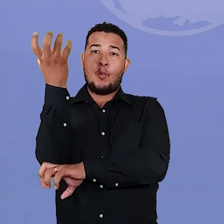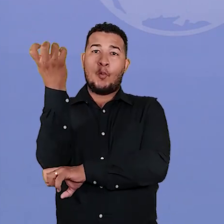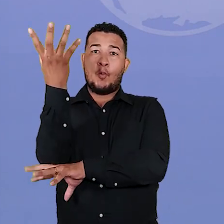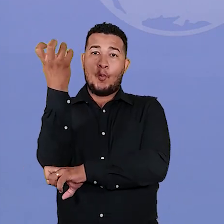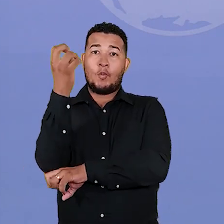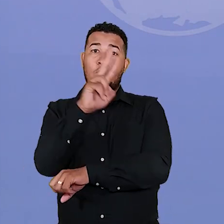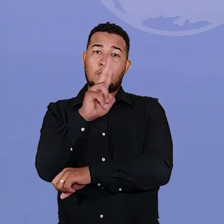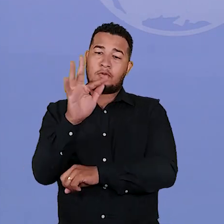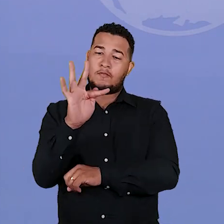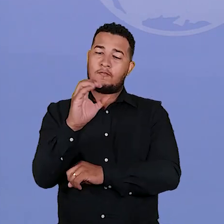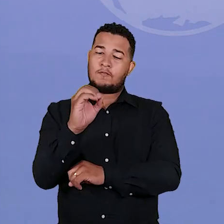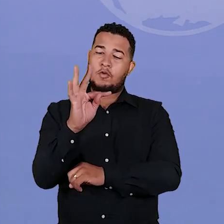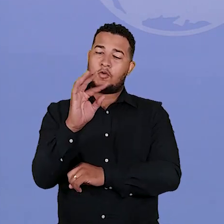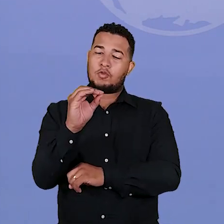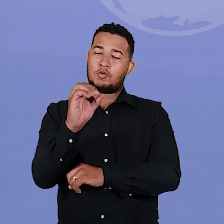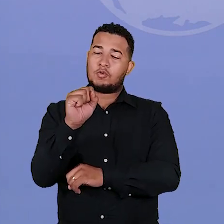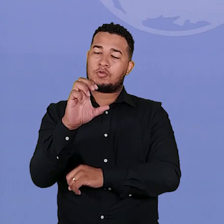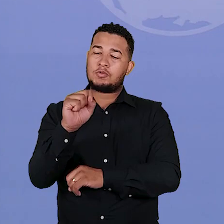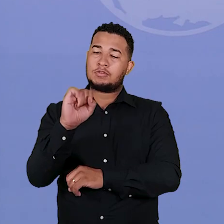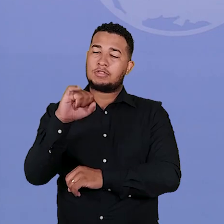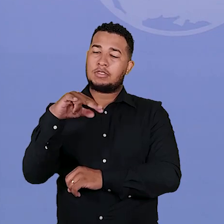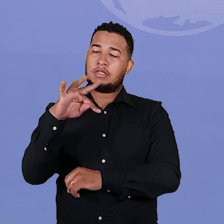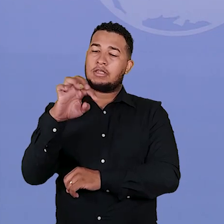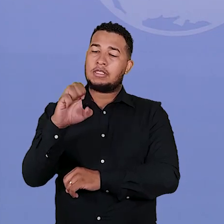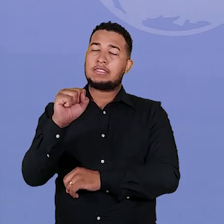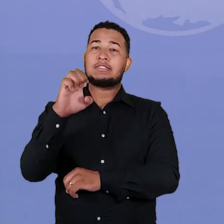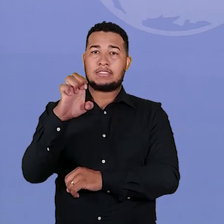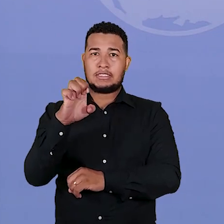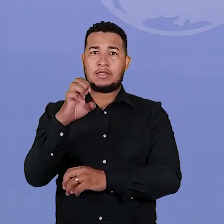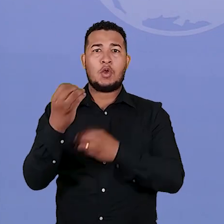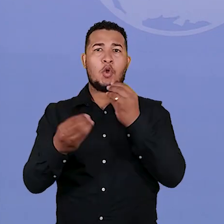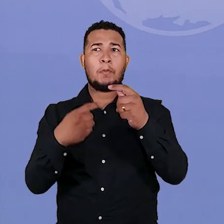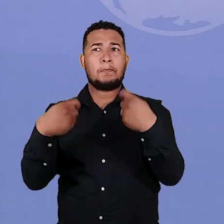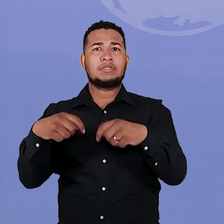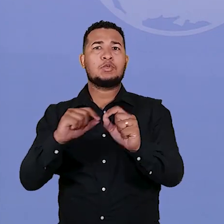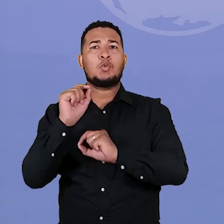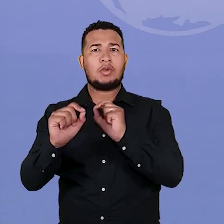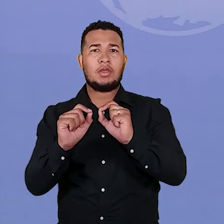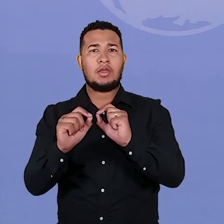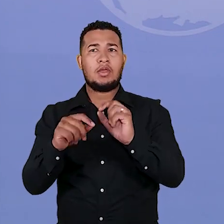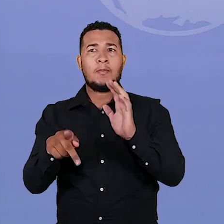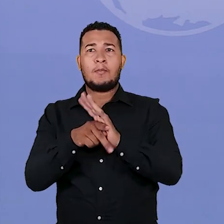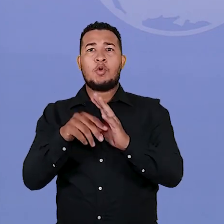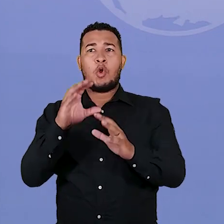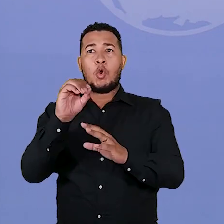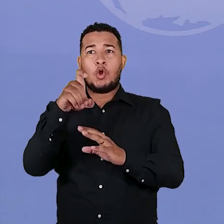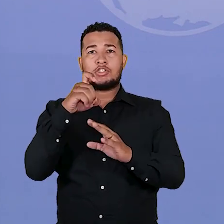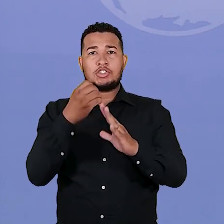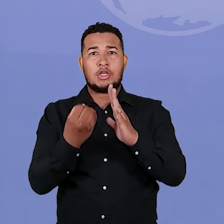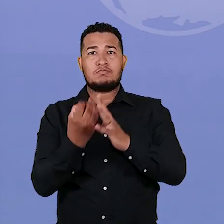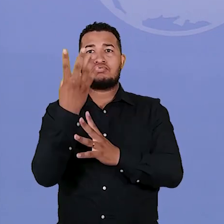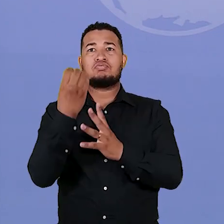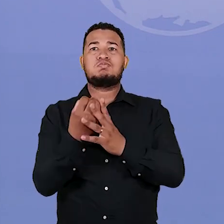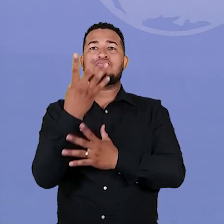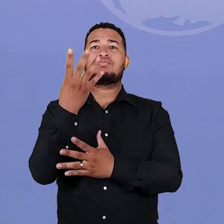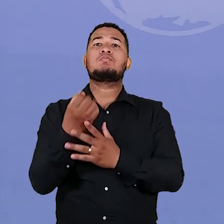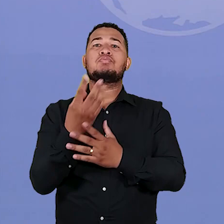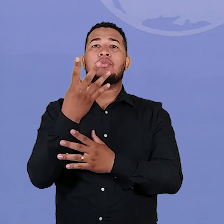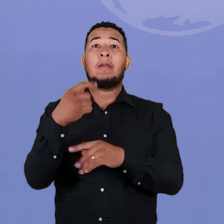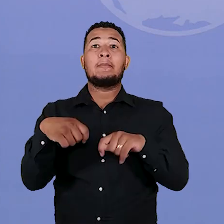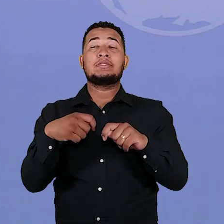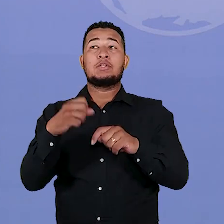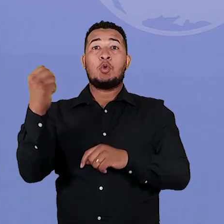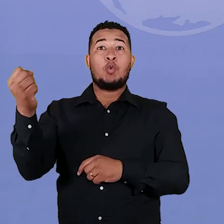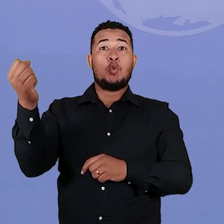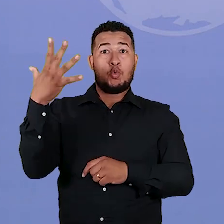Fotossíntese, né? Então, a fotossíntese, ela produz o oxigênio como? O que ela precisa para produzir o